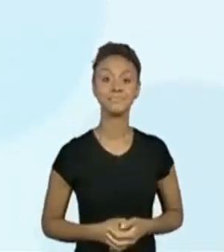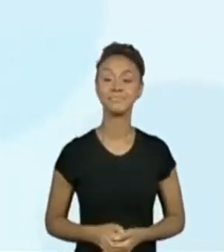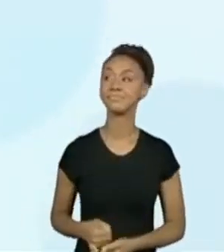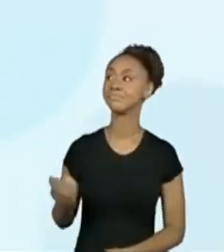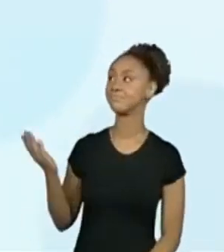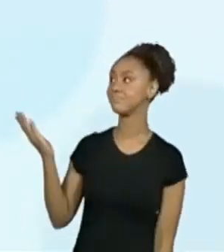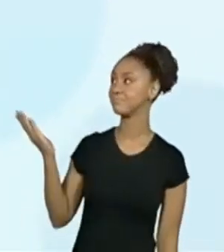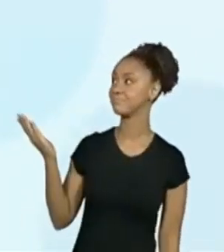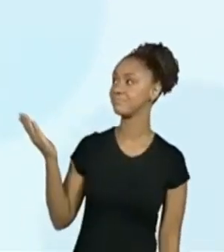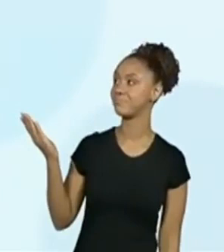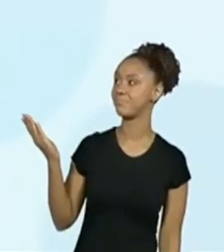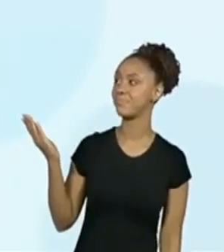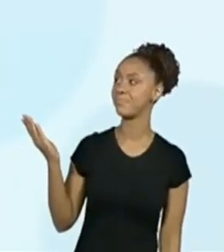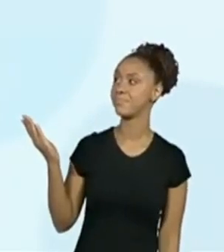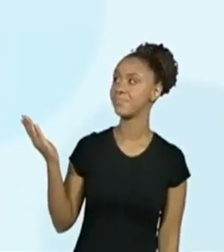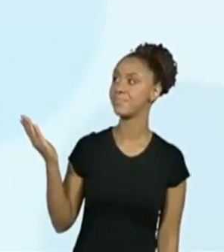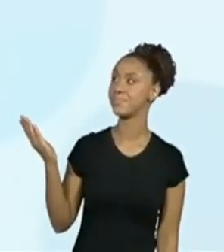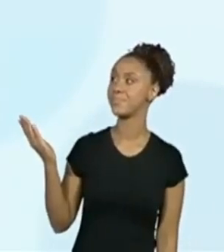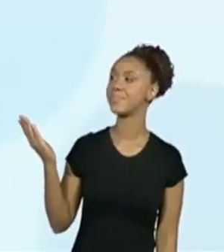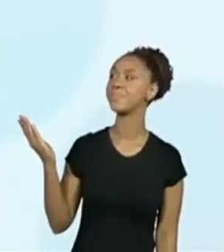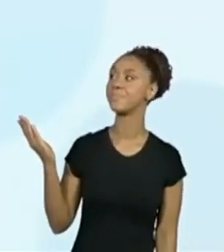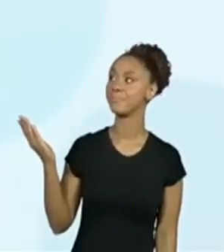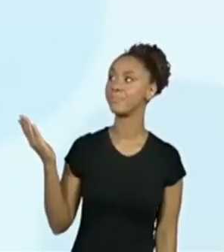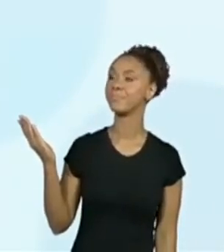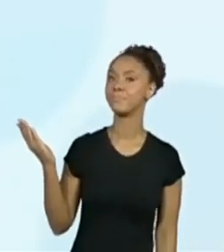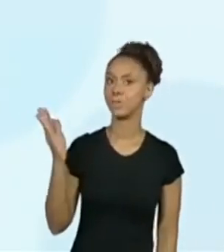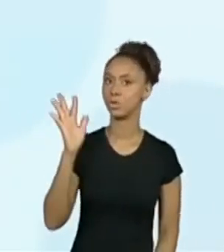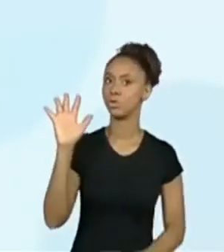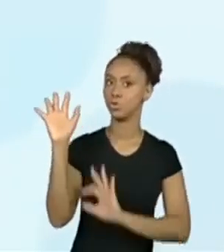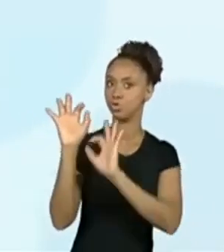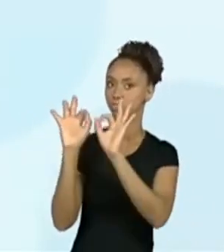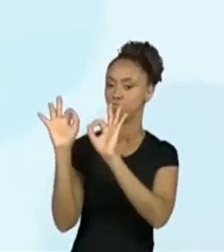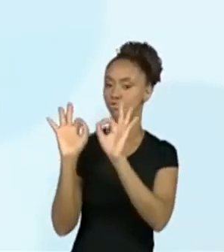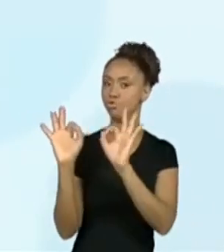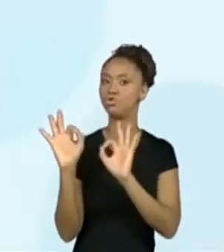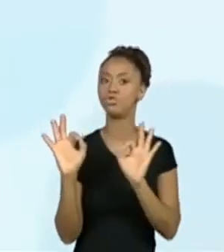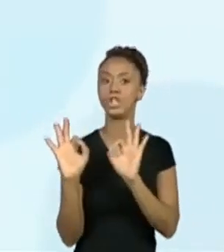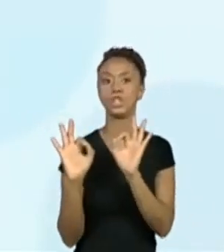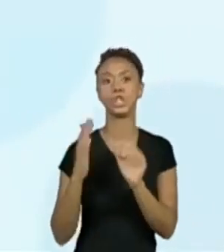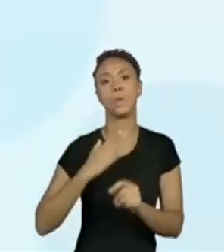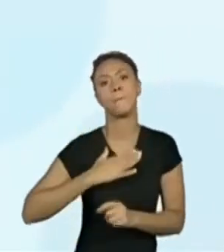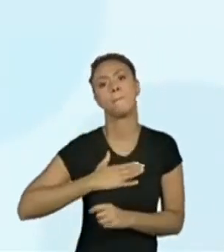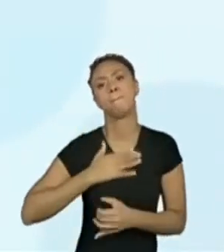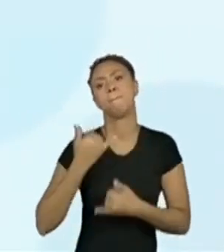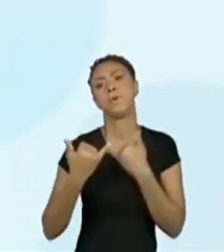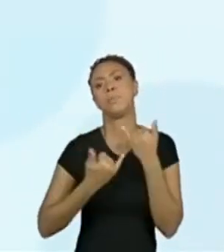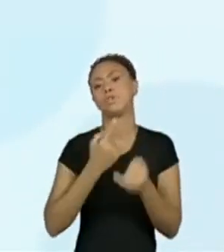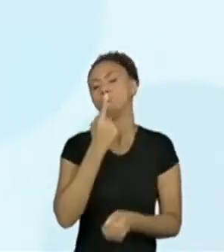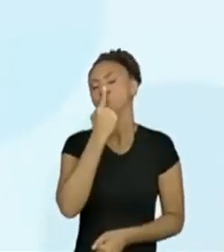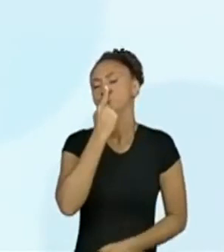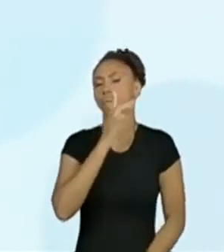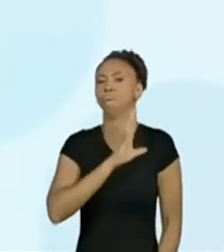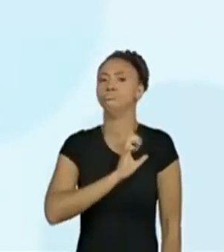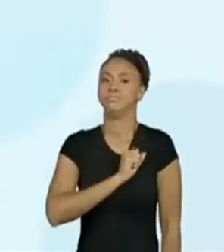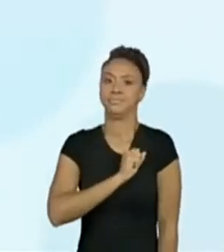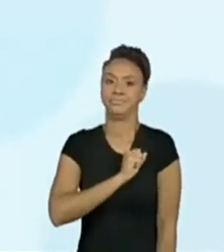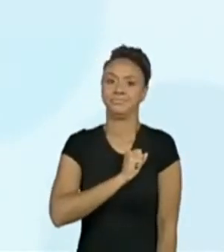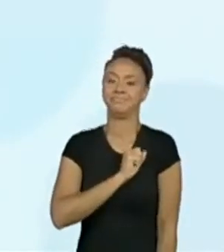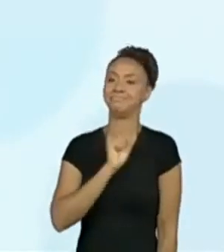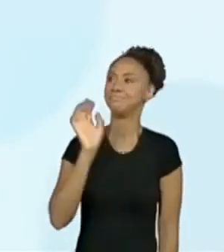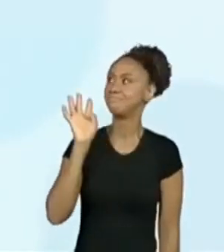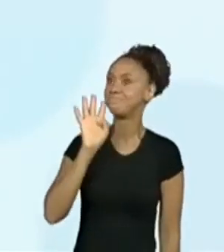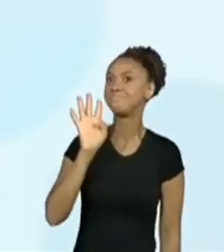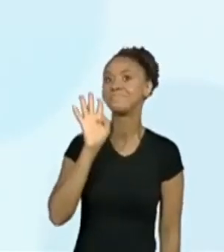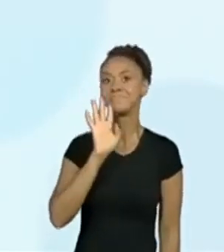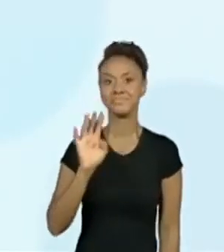ali... Vamos deixar bem bonitinho, o porque... O seu brinquedo favorito. O meu brinquedo preferido, olha que legal.